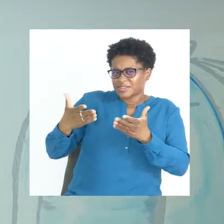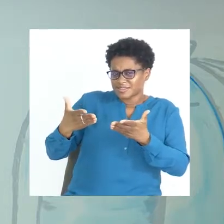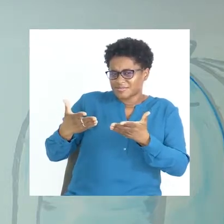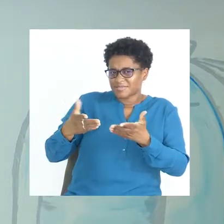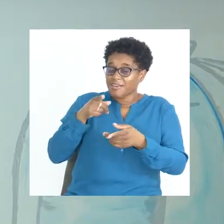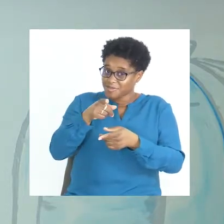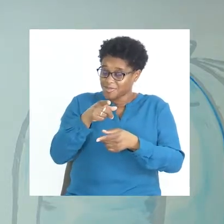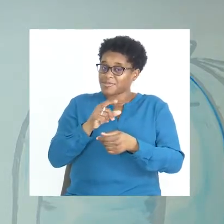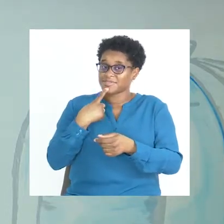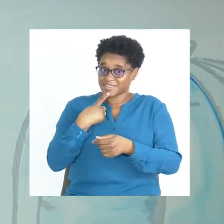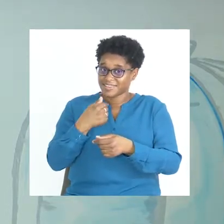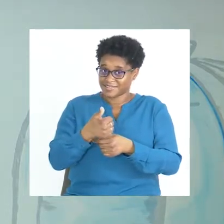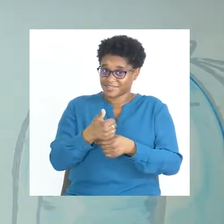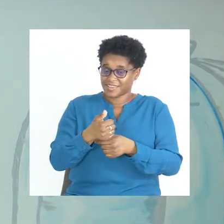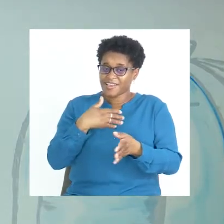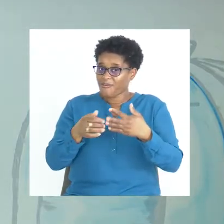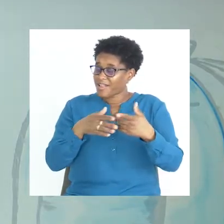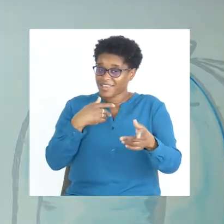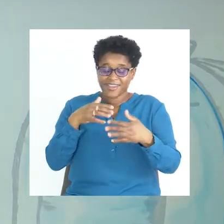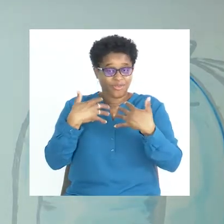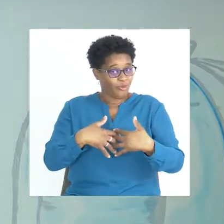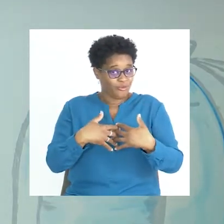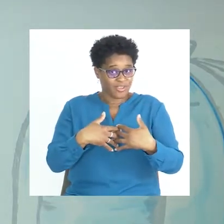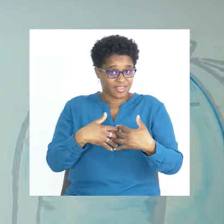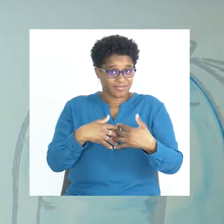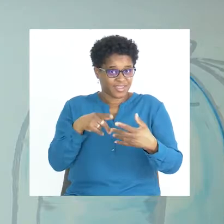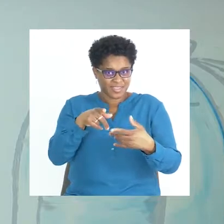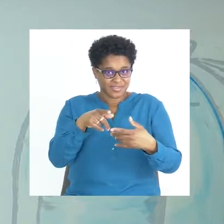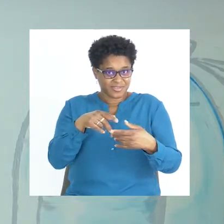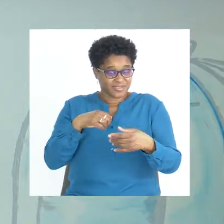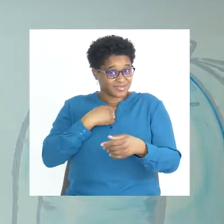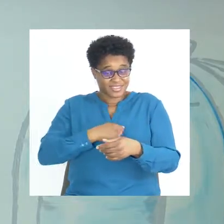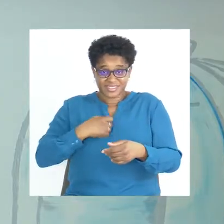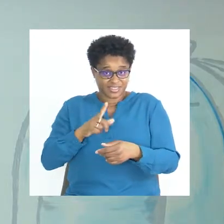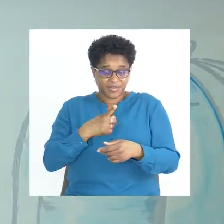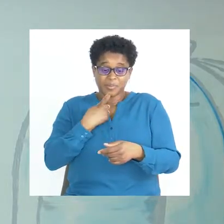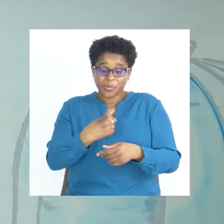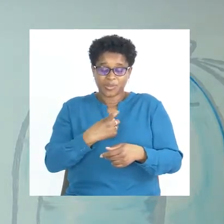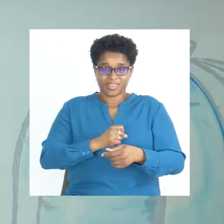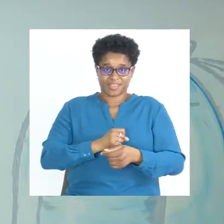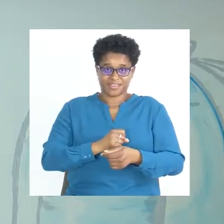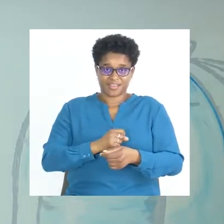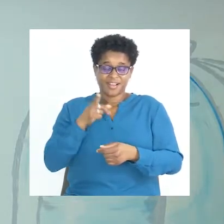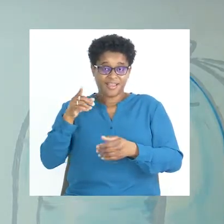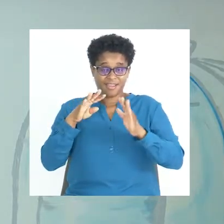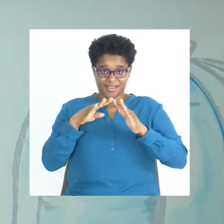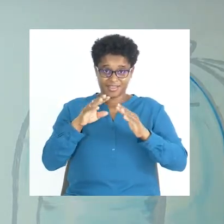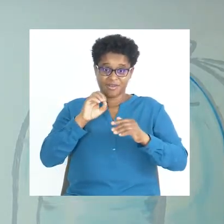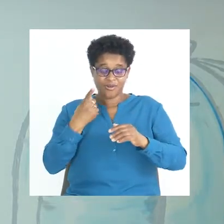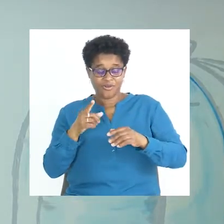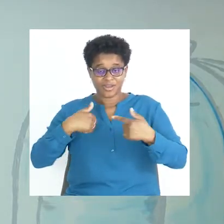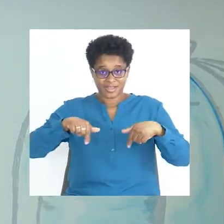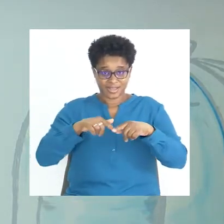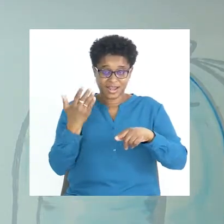distanciamento em nível da relação? É contigo, está bem? Qualquer dúvida, não te afliges. Pergunta. Lá em